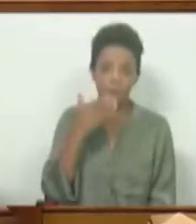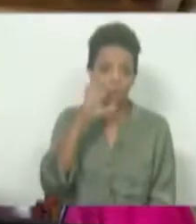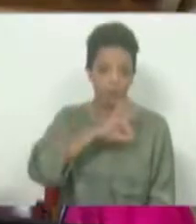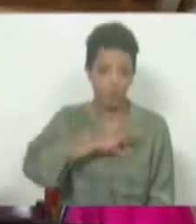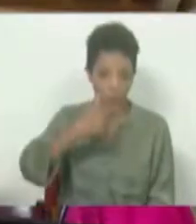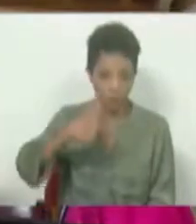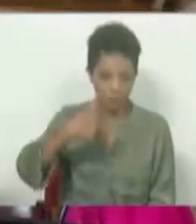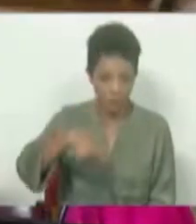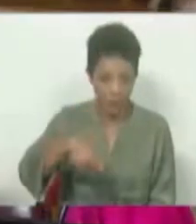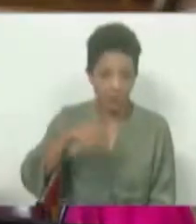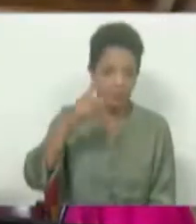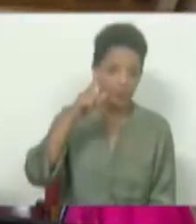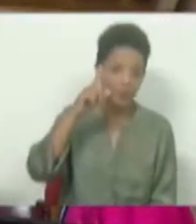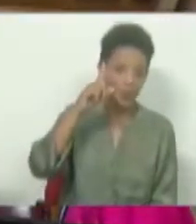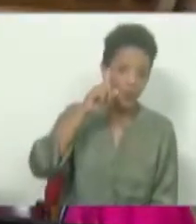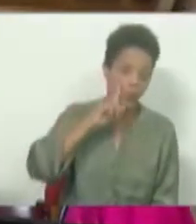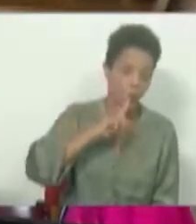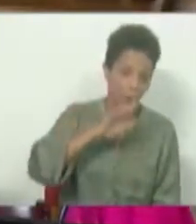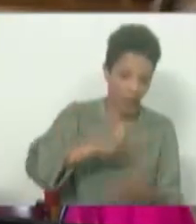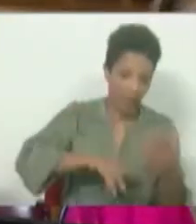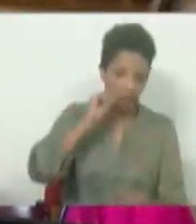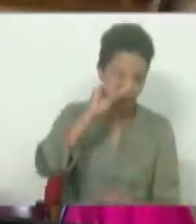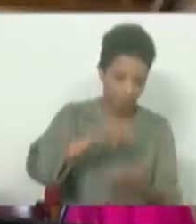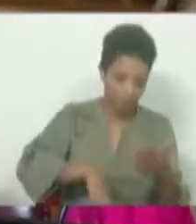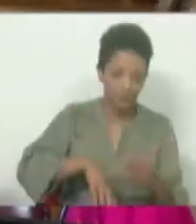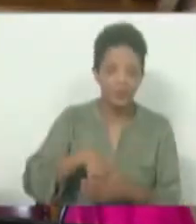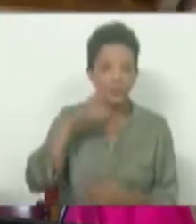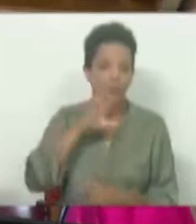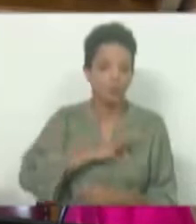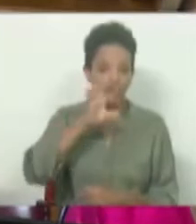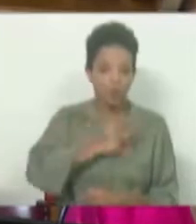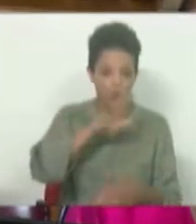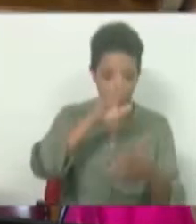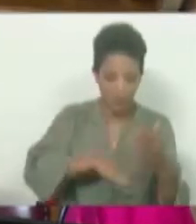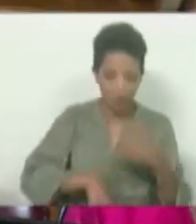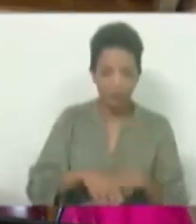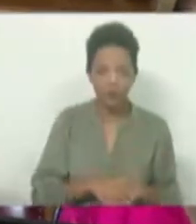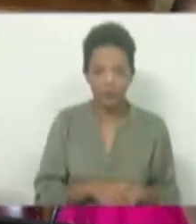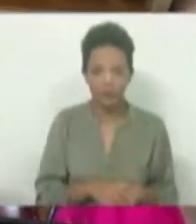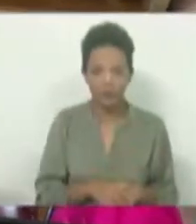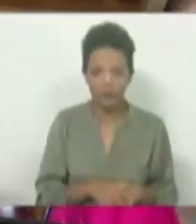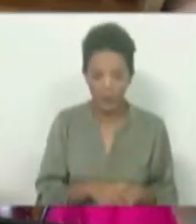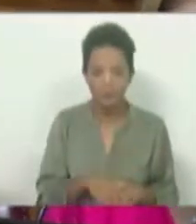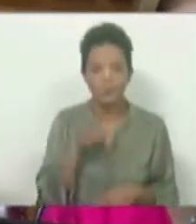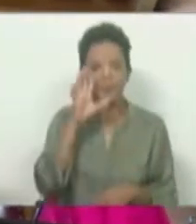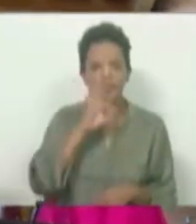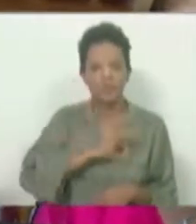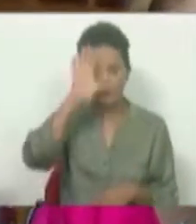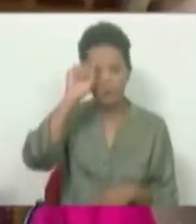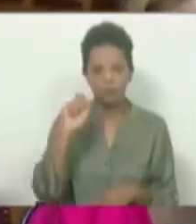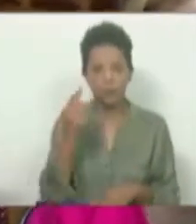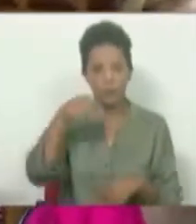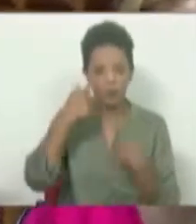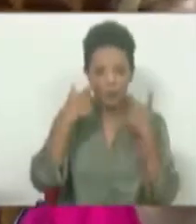Obrigado, Sr. Presidente, caras e caros colegas, senhoras e senhores ministros, Sr. Primeiro-Ministro, hoje temos a assinalar a